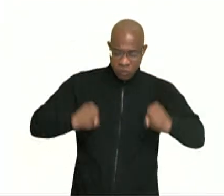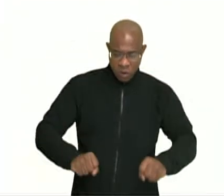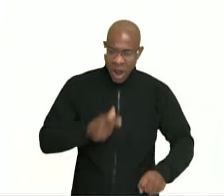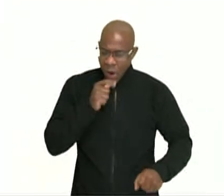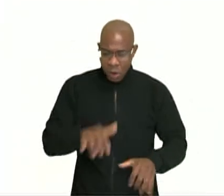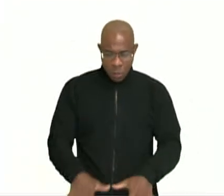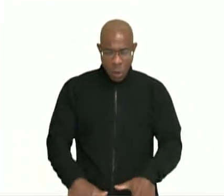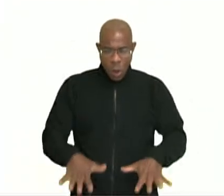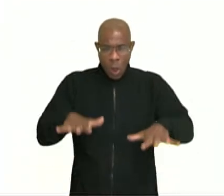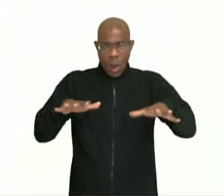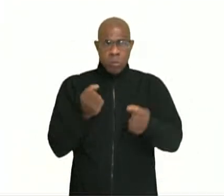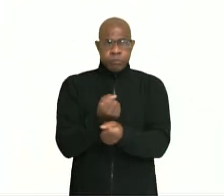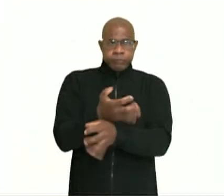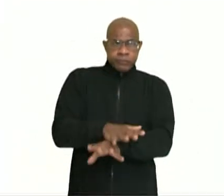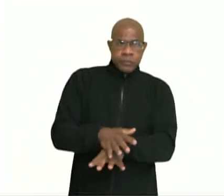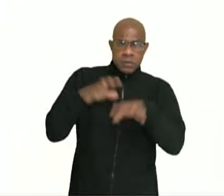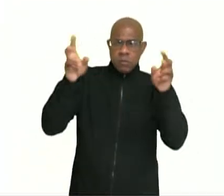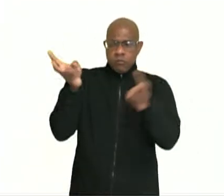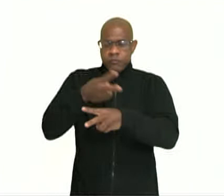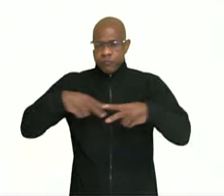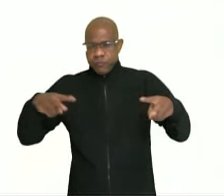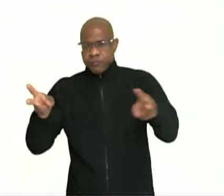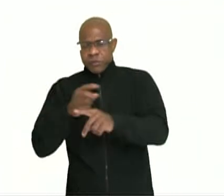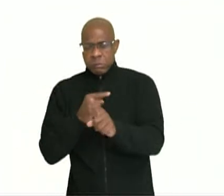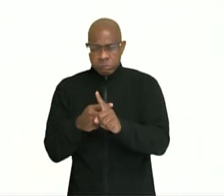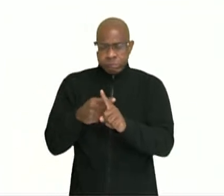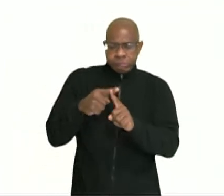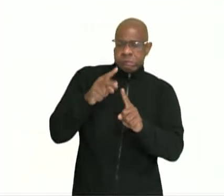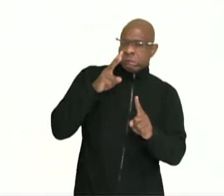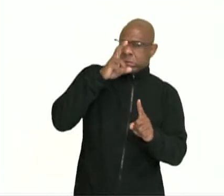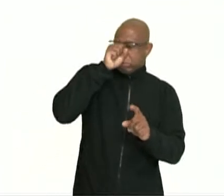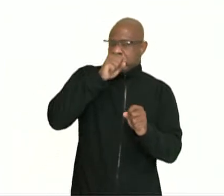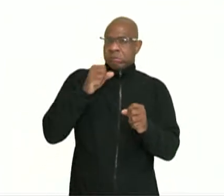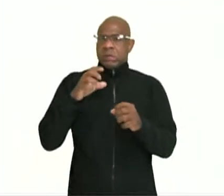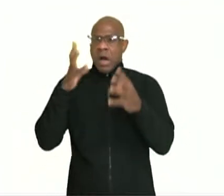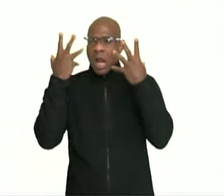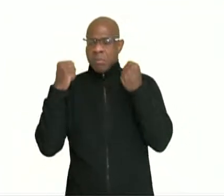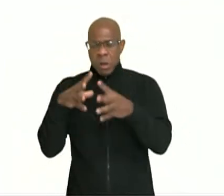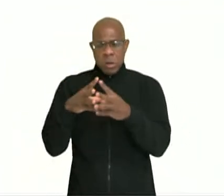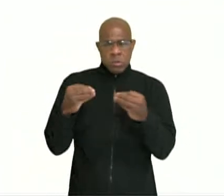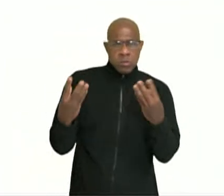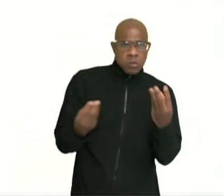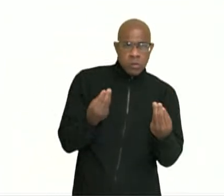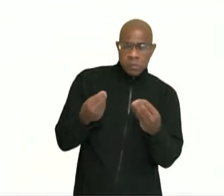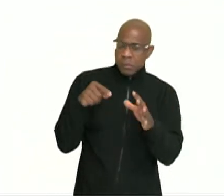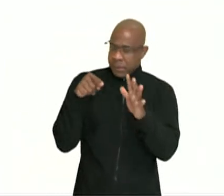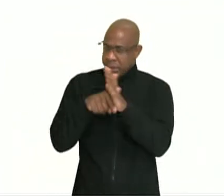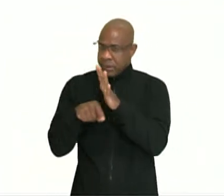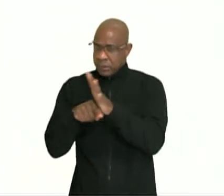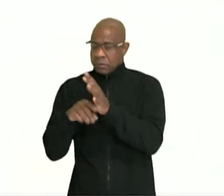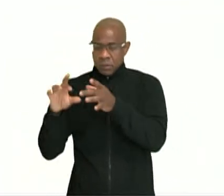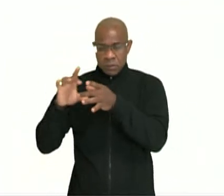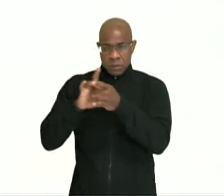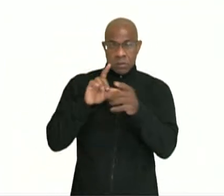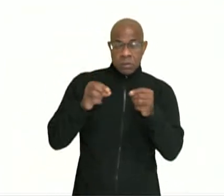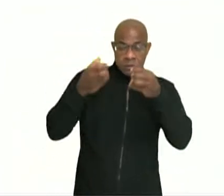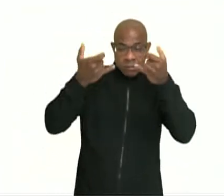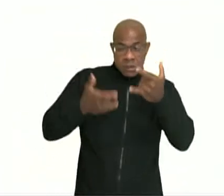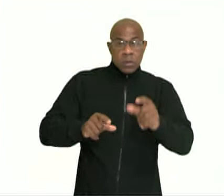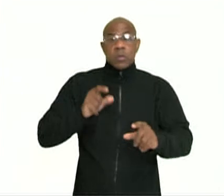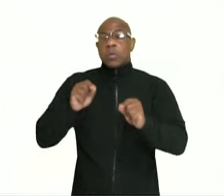torrenciais, incêndios destruidores, temperaturas extremas, extinção das espécies. Ó, pelo contexto,